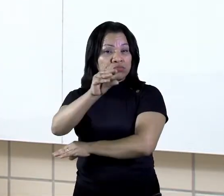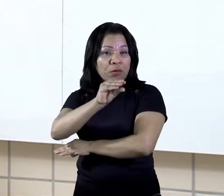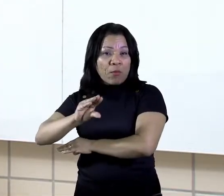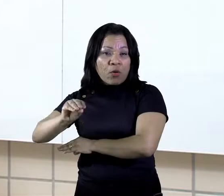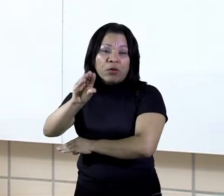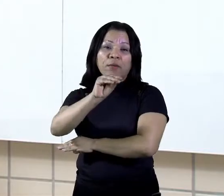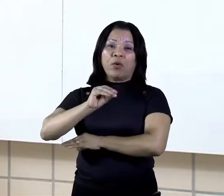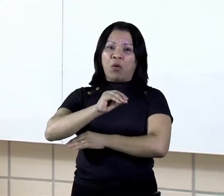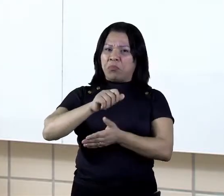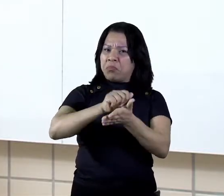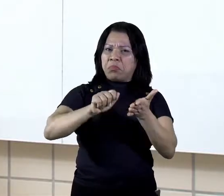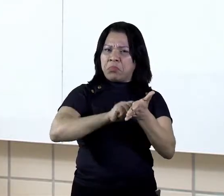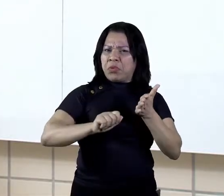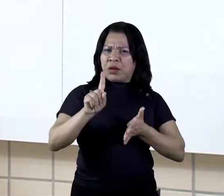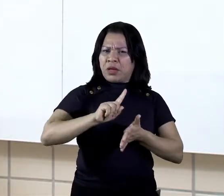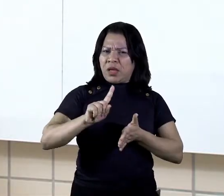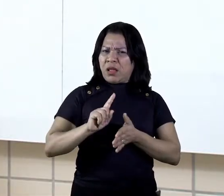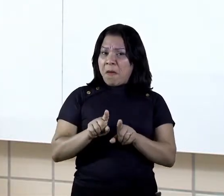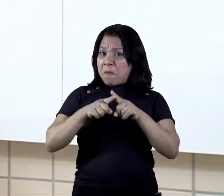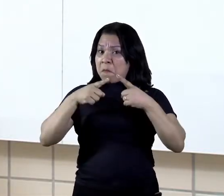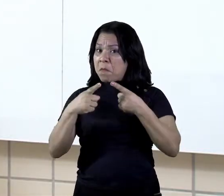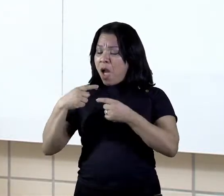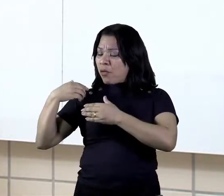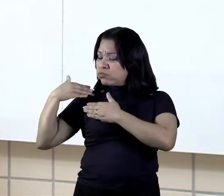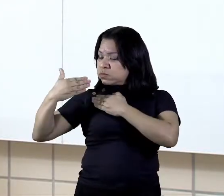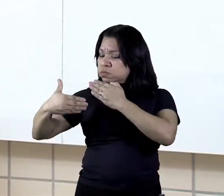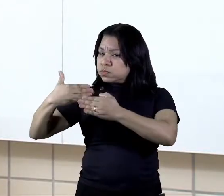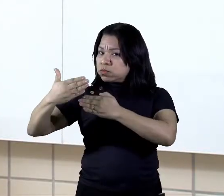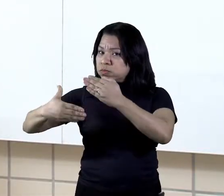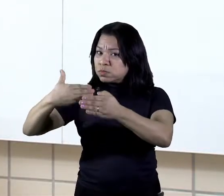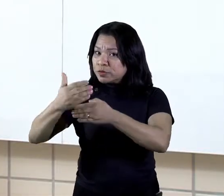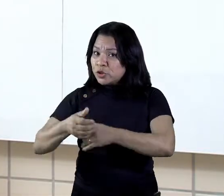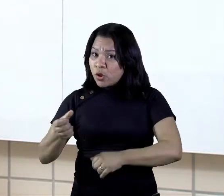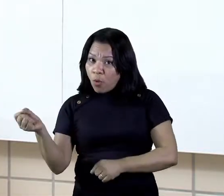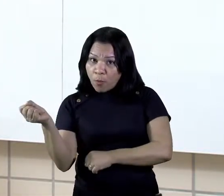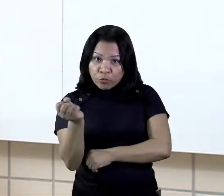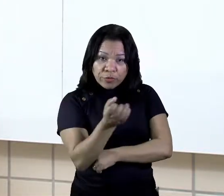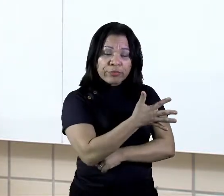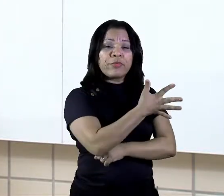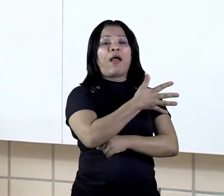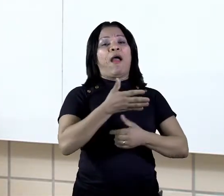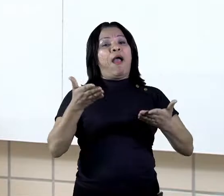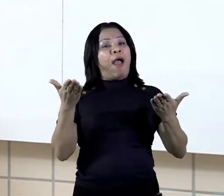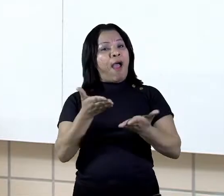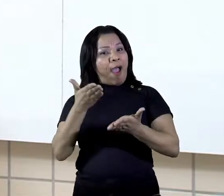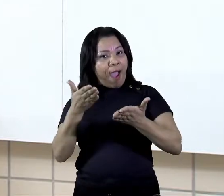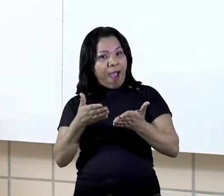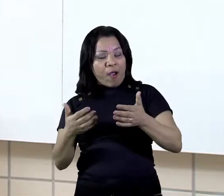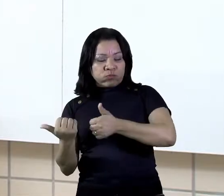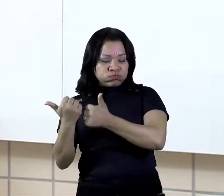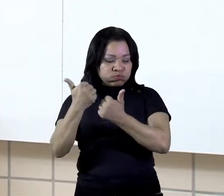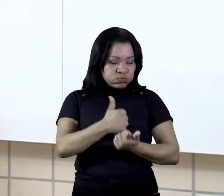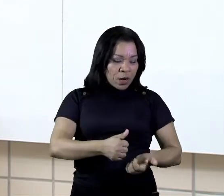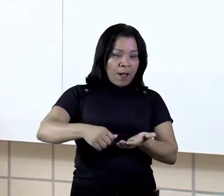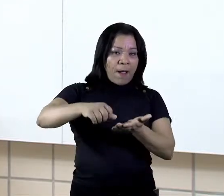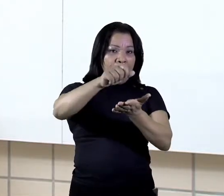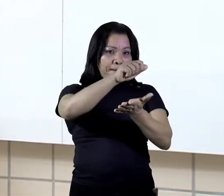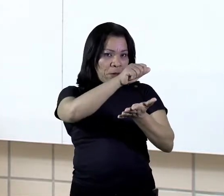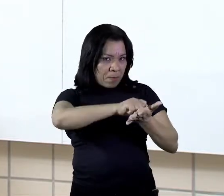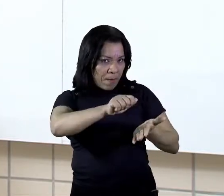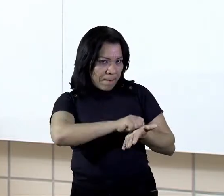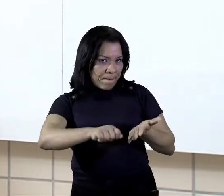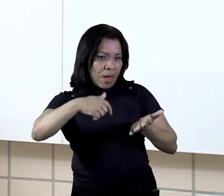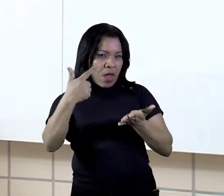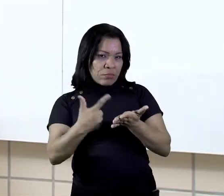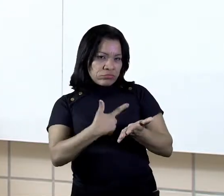nós vimos que com o passar do tempo, com a modernidade, eles foram passados para o papel, para revistas,